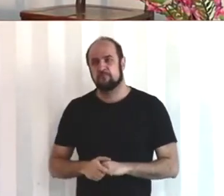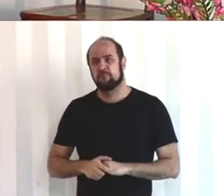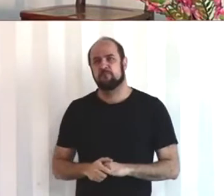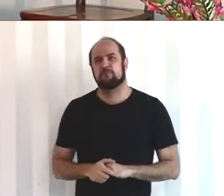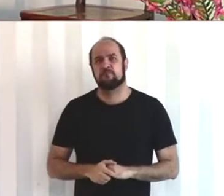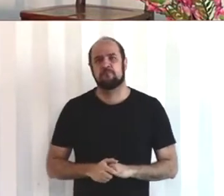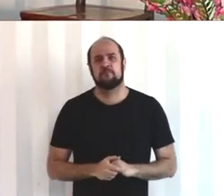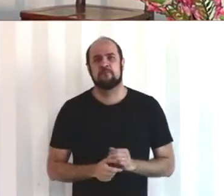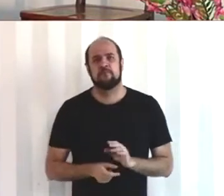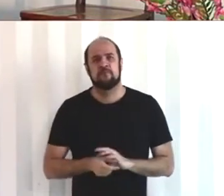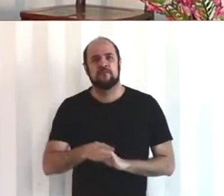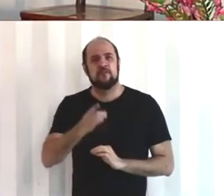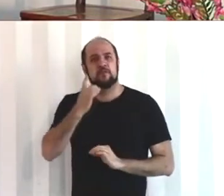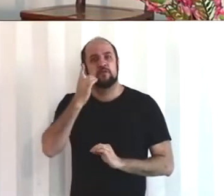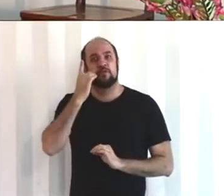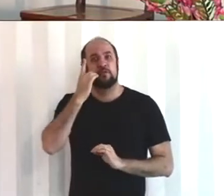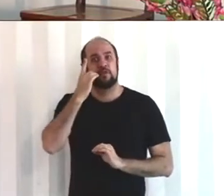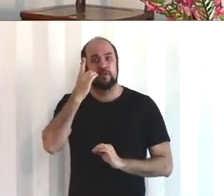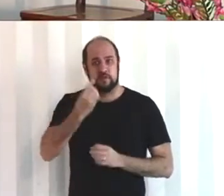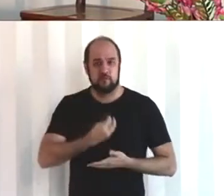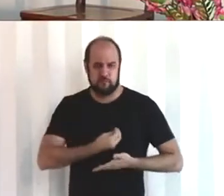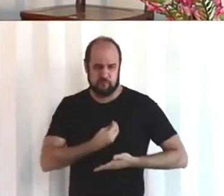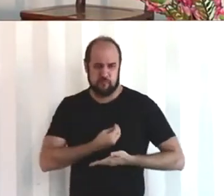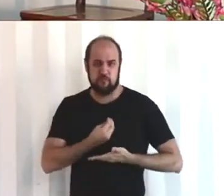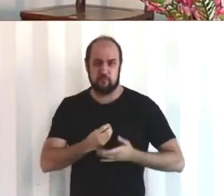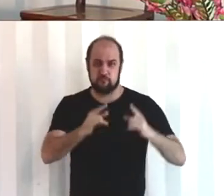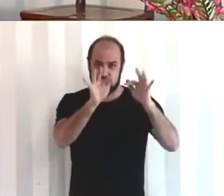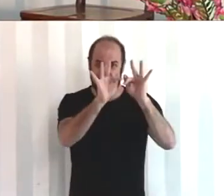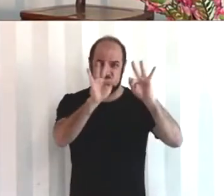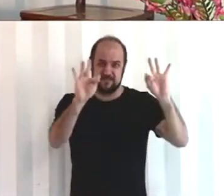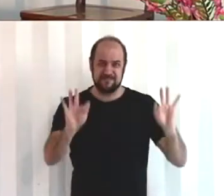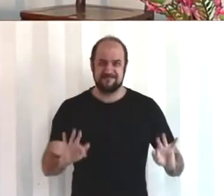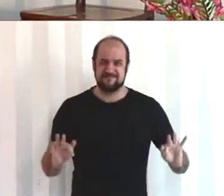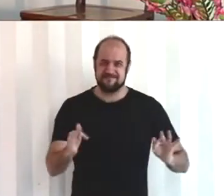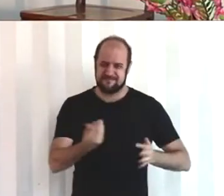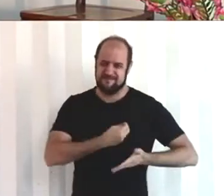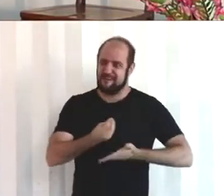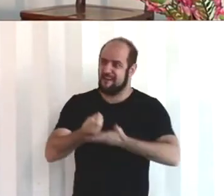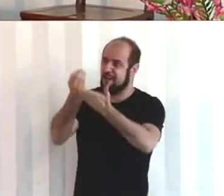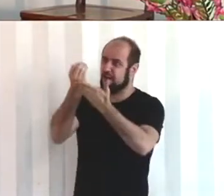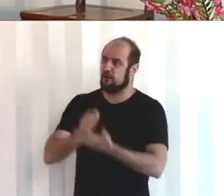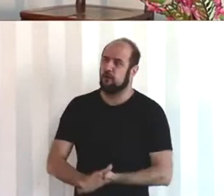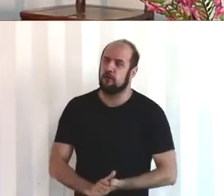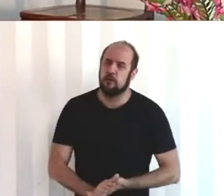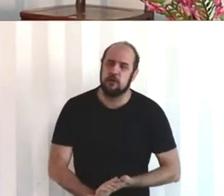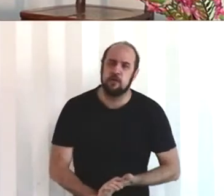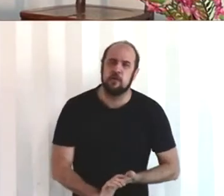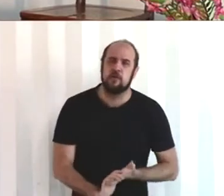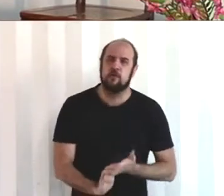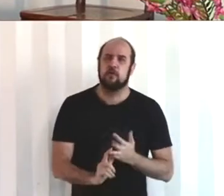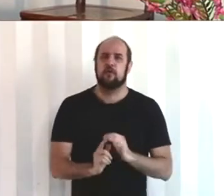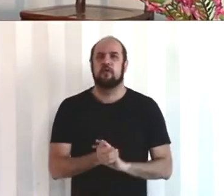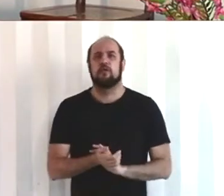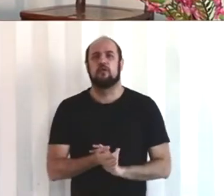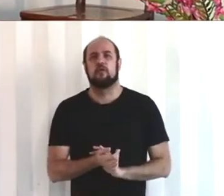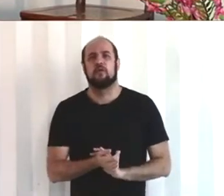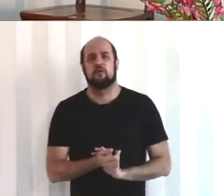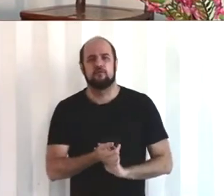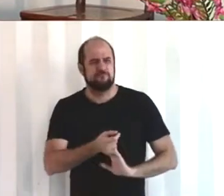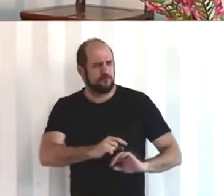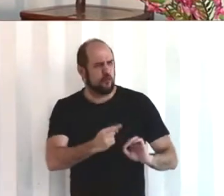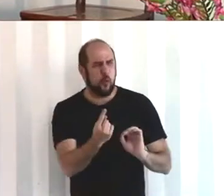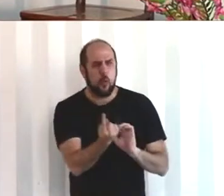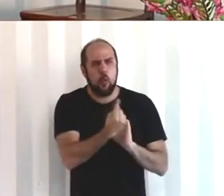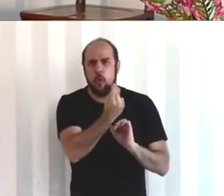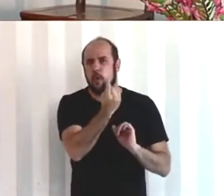40, no dia da consagração do tabernáculo. O que tornou aquele tabernáculo singular, e para não incorrer